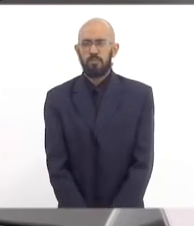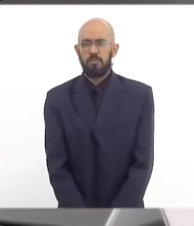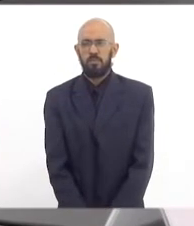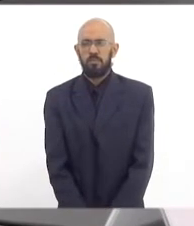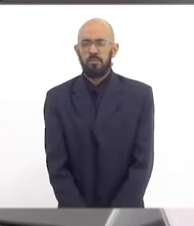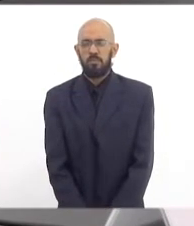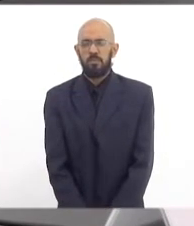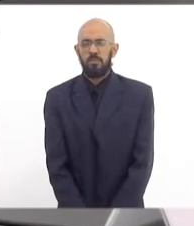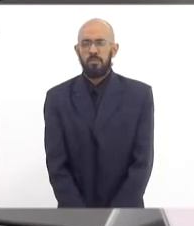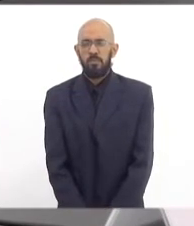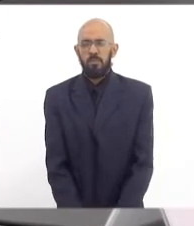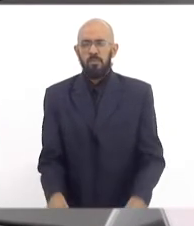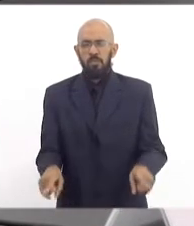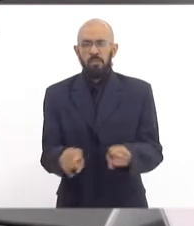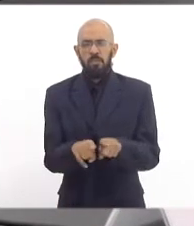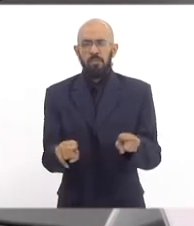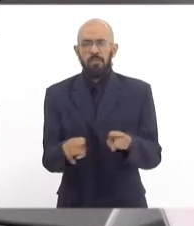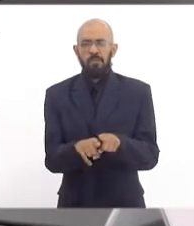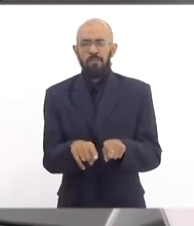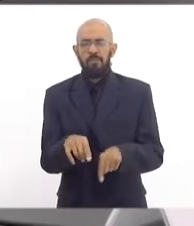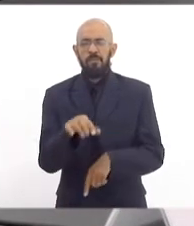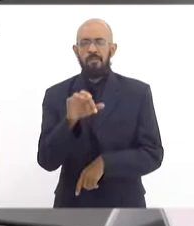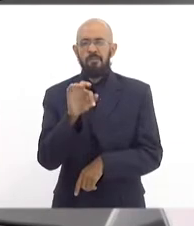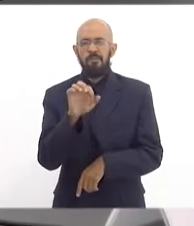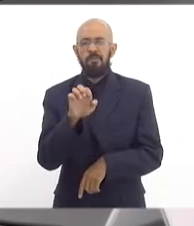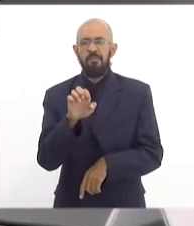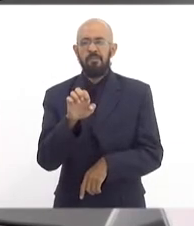também da Fecomércio